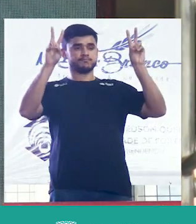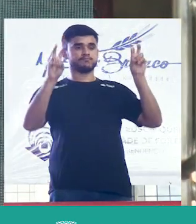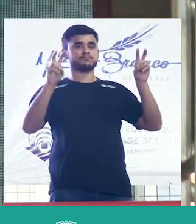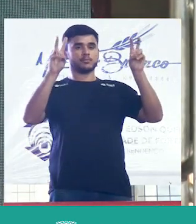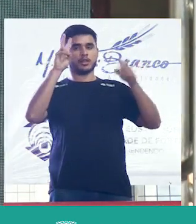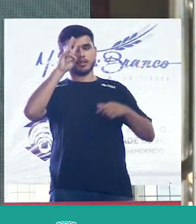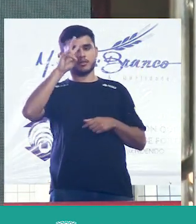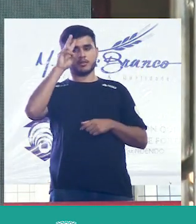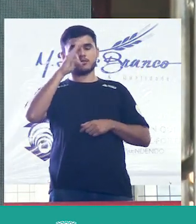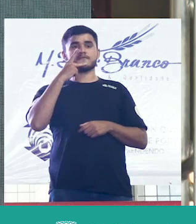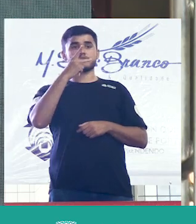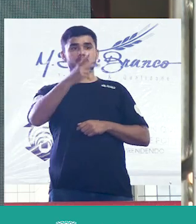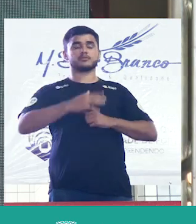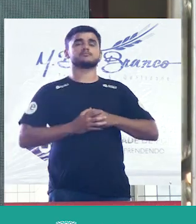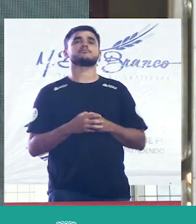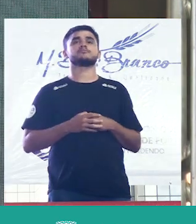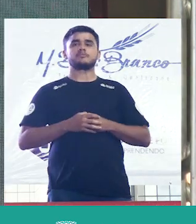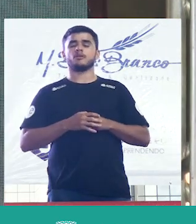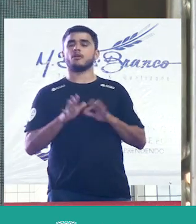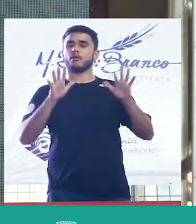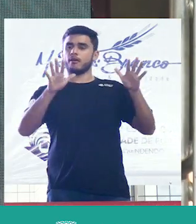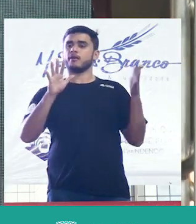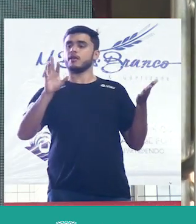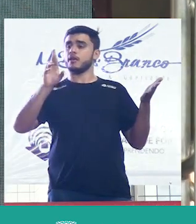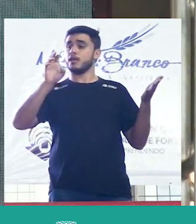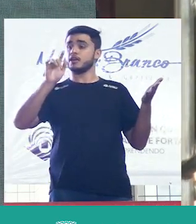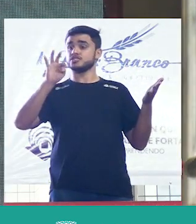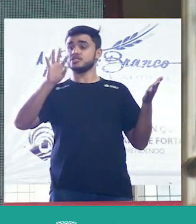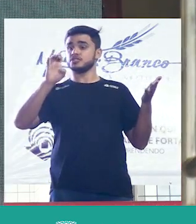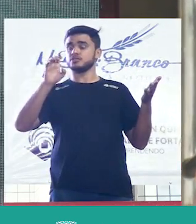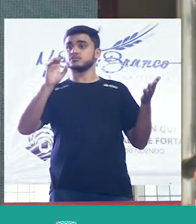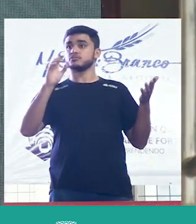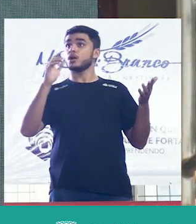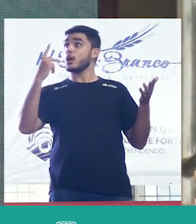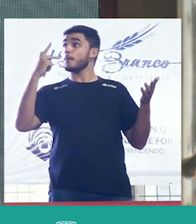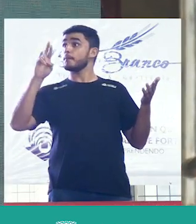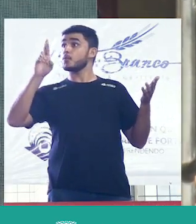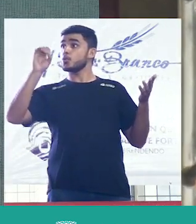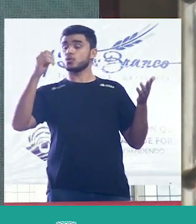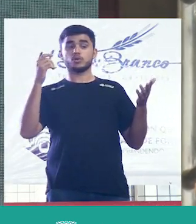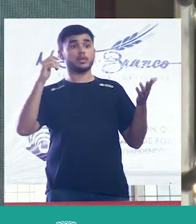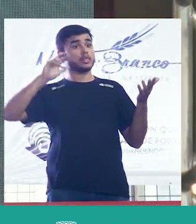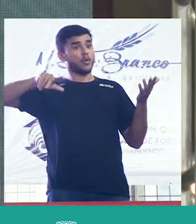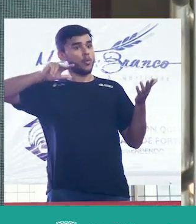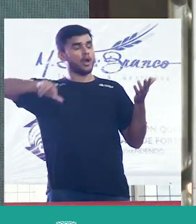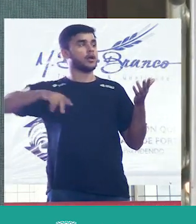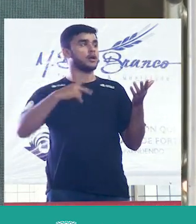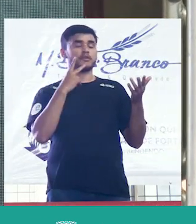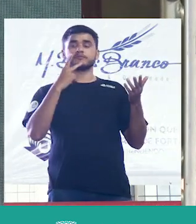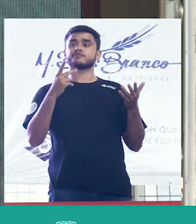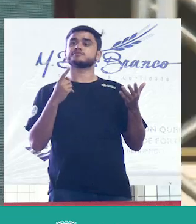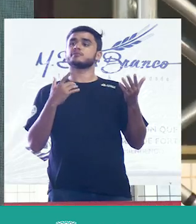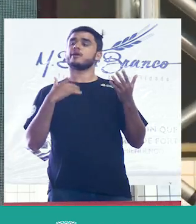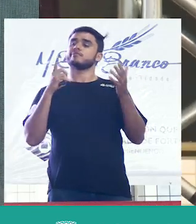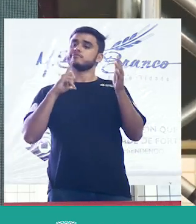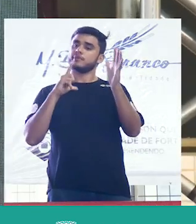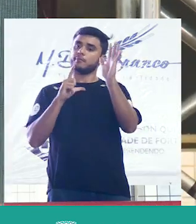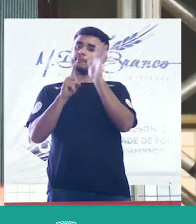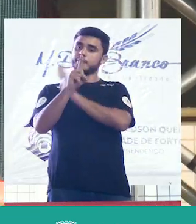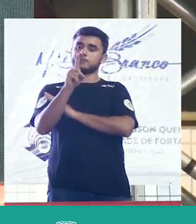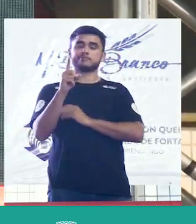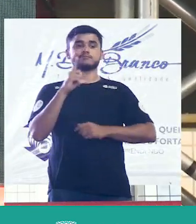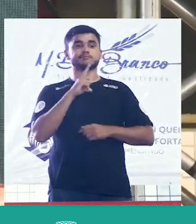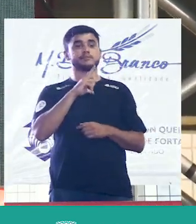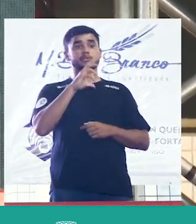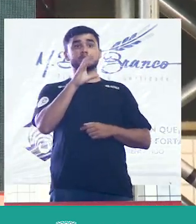falei que quando o reagente não é puro, a questão avisa, que quando o rendimento não é 100%, a questão avisa,